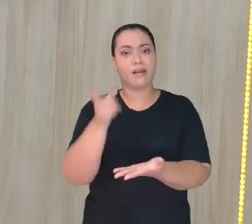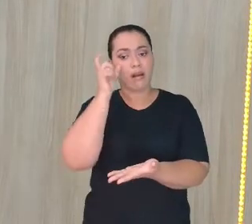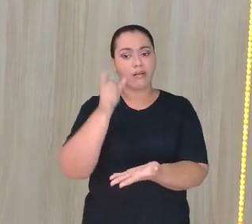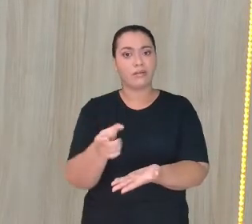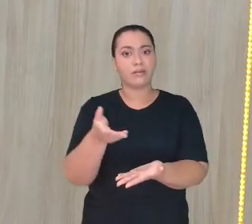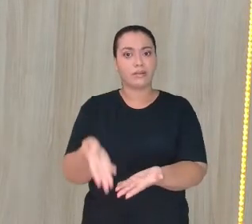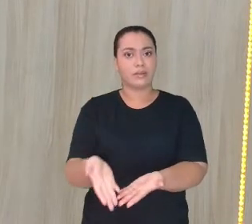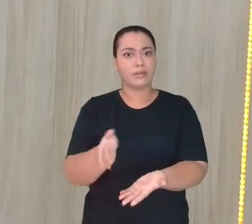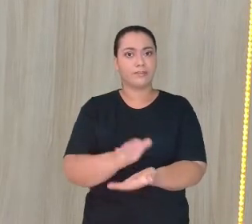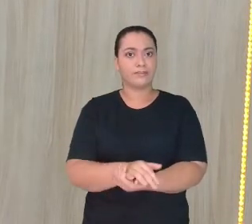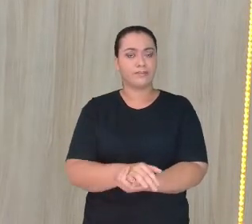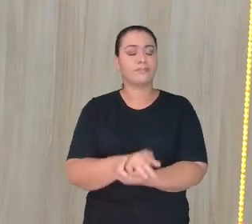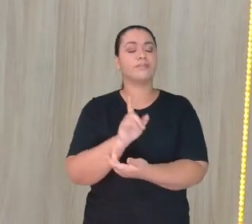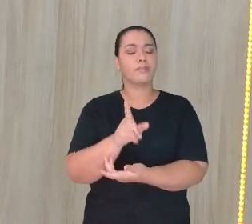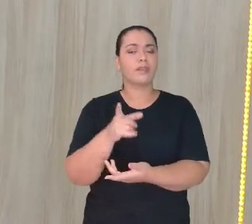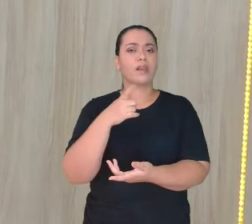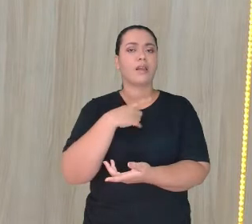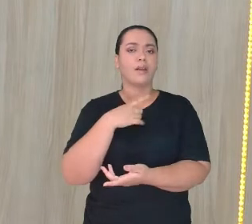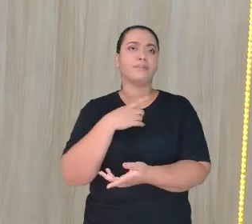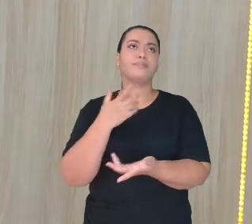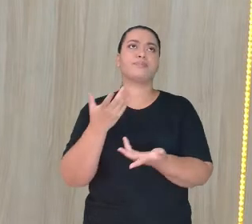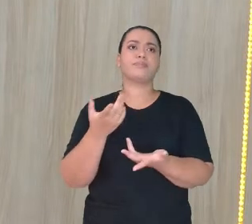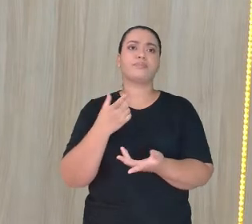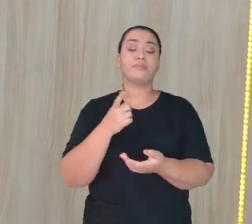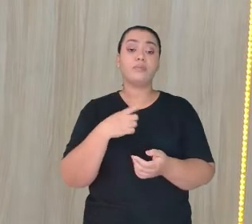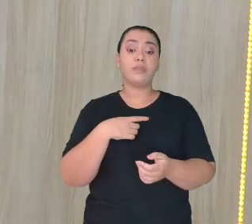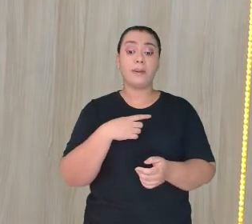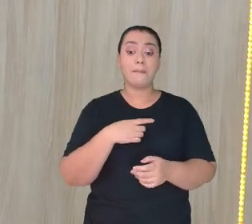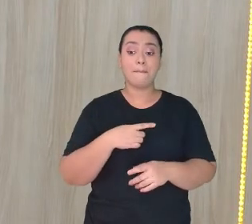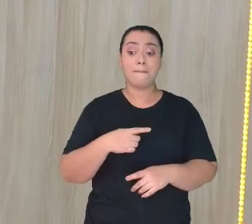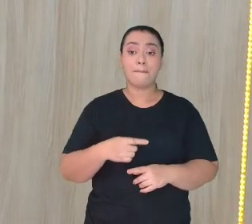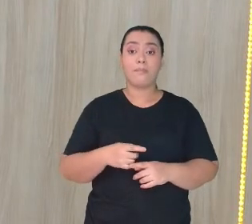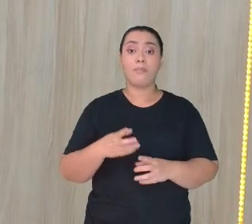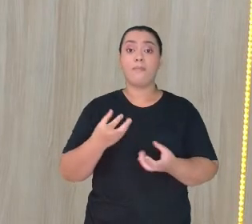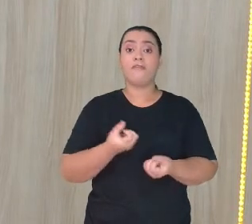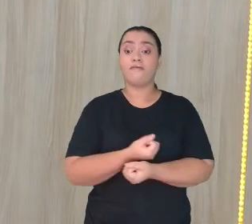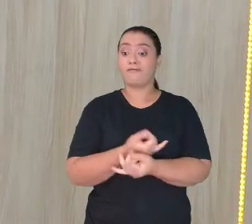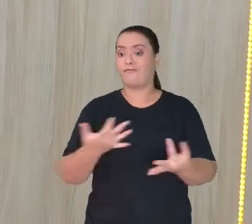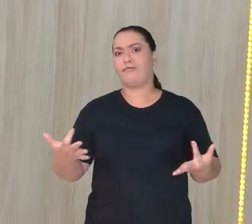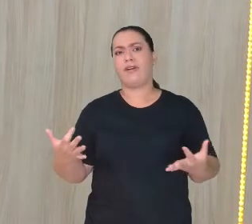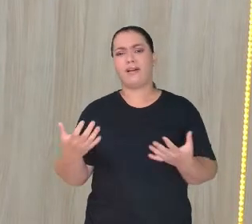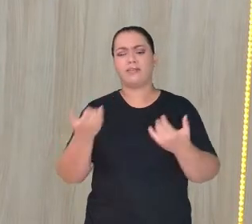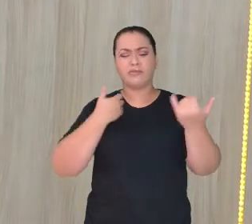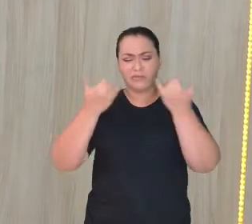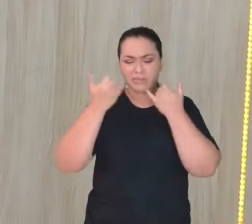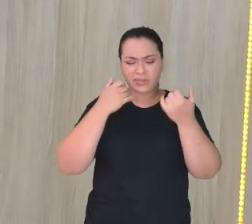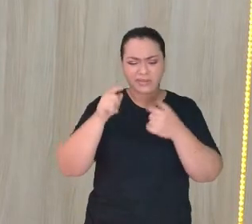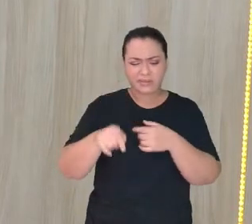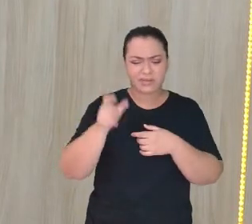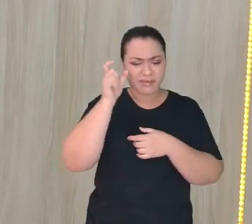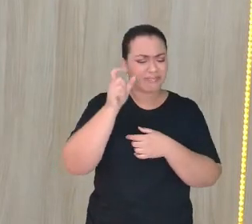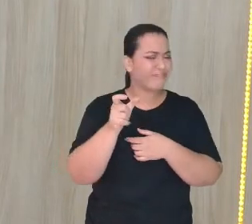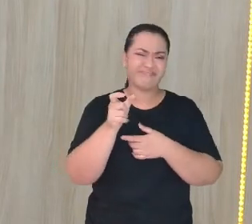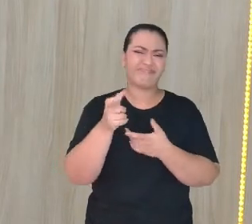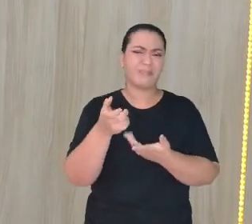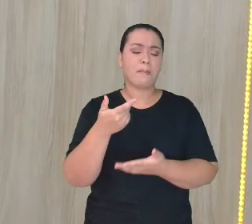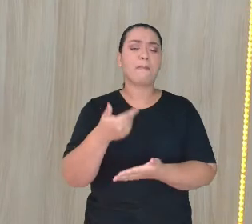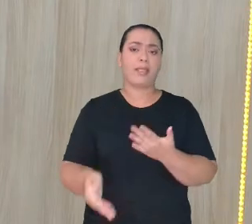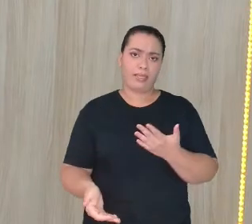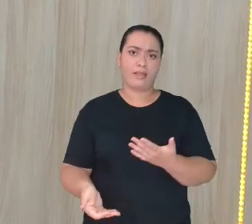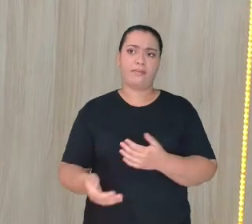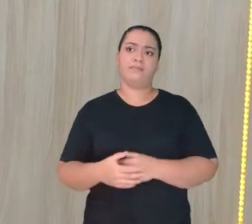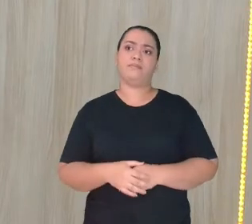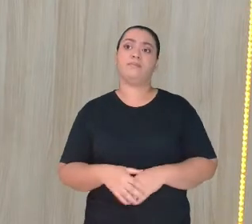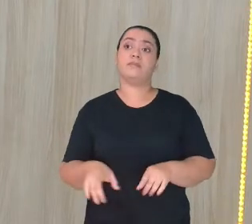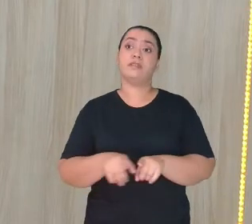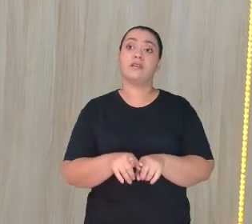acabam comunicando coisas diferentes. Então, se eu tenho mais do que 3 fontes, eu tenho, nossa, tantas informações assim caóticas.